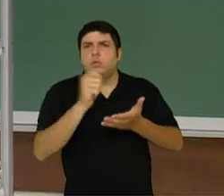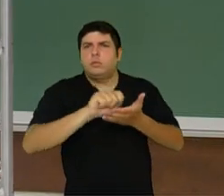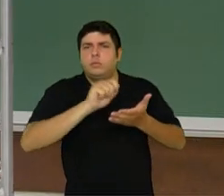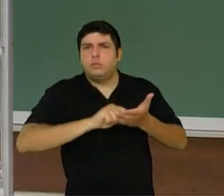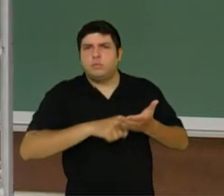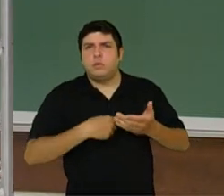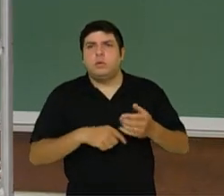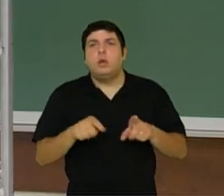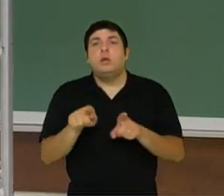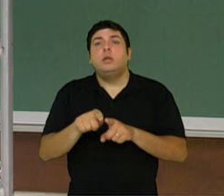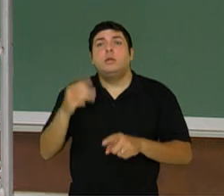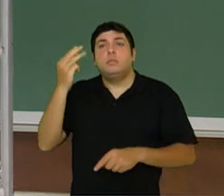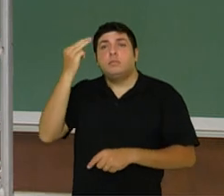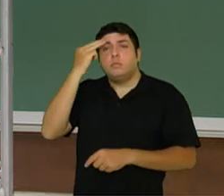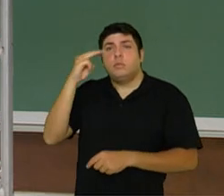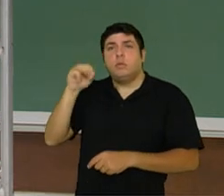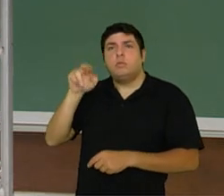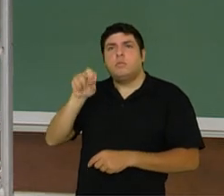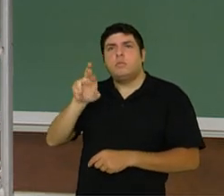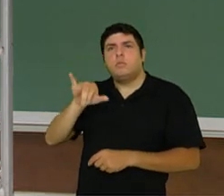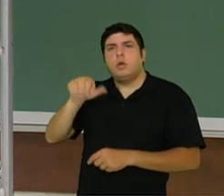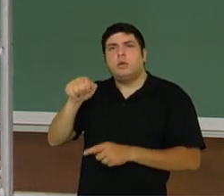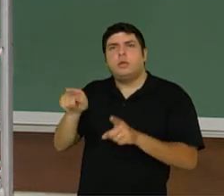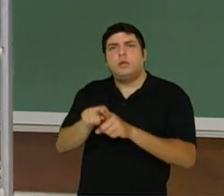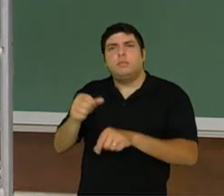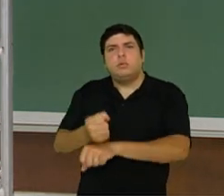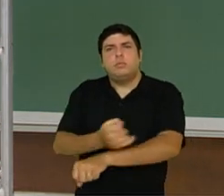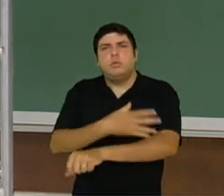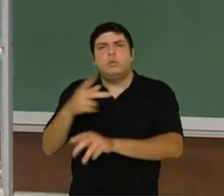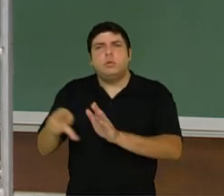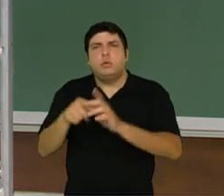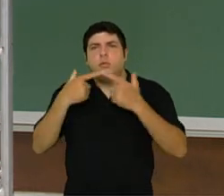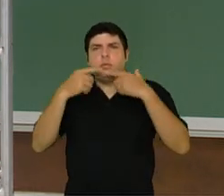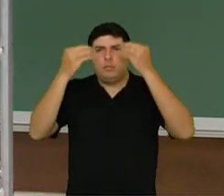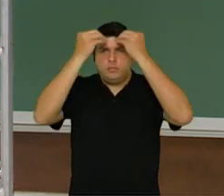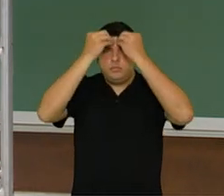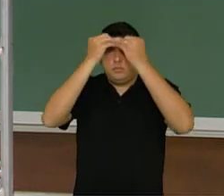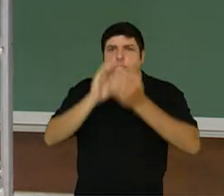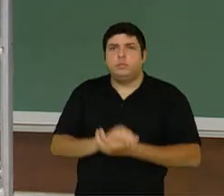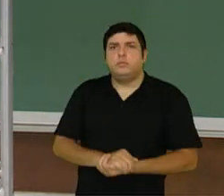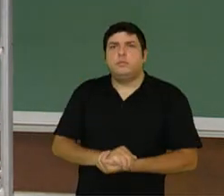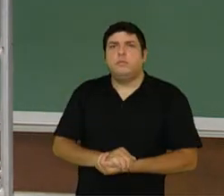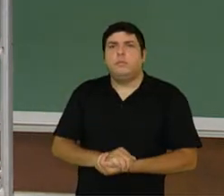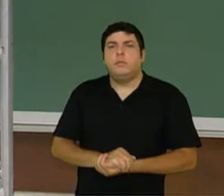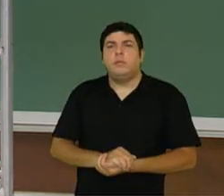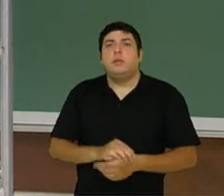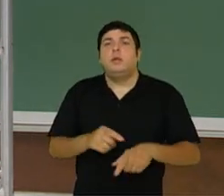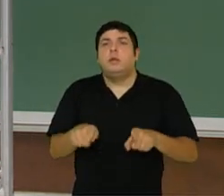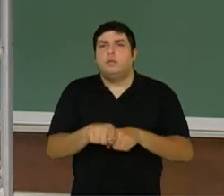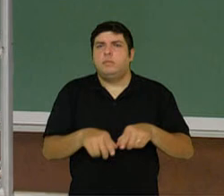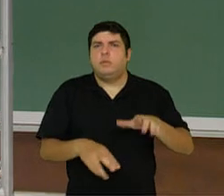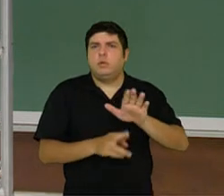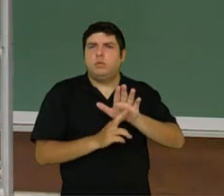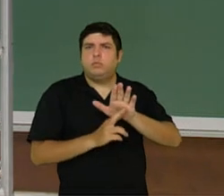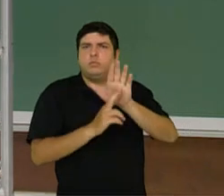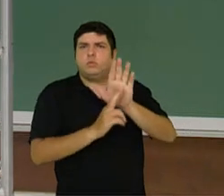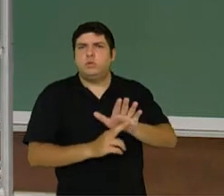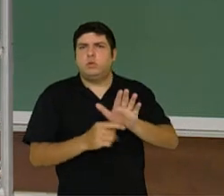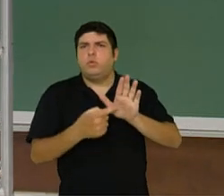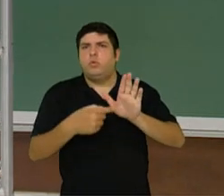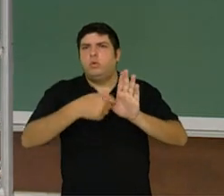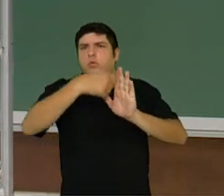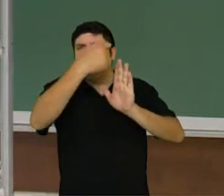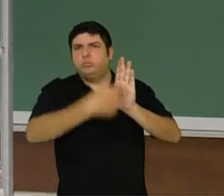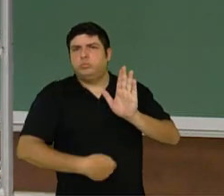e tal. E nas memórias, sem dúvida nenhuma, função emotiva da linguagem. Na função referencial, é a mensagem, o